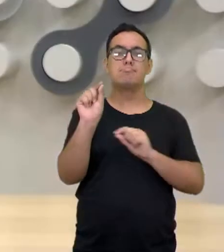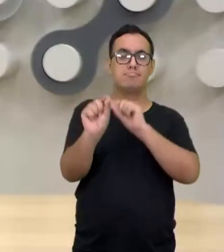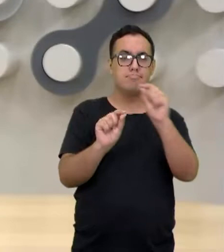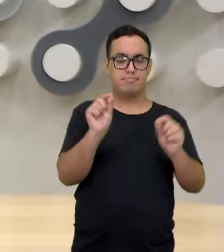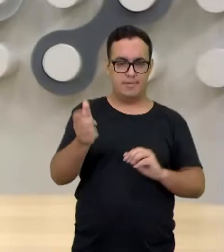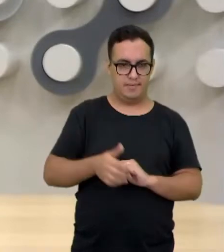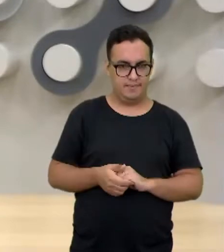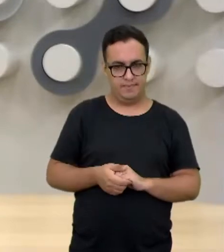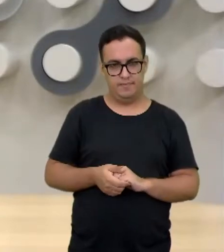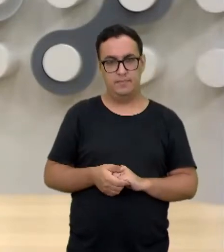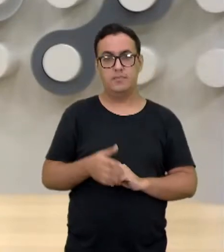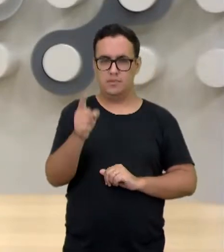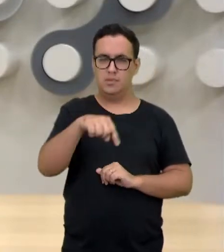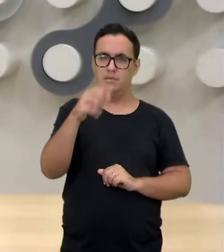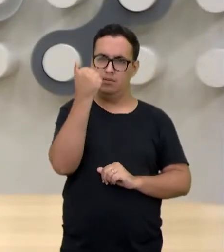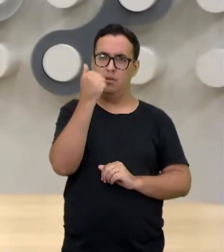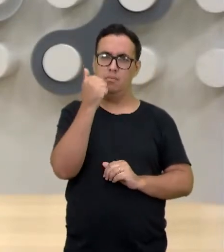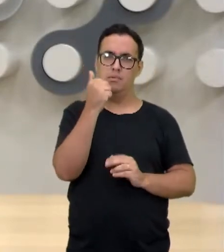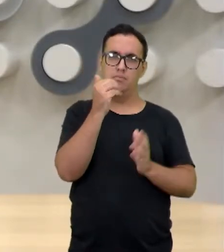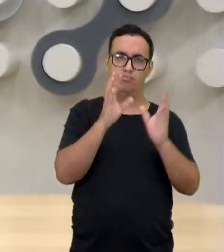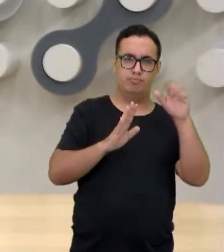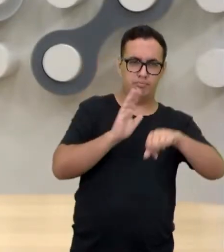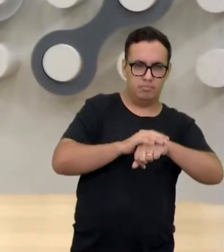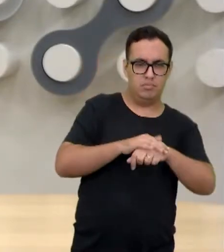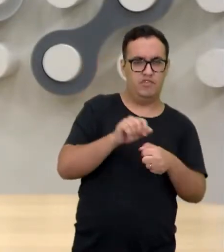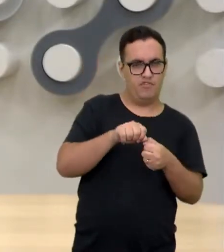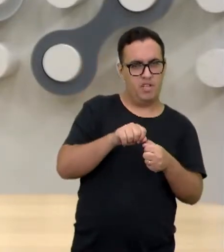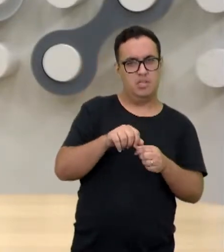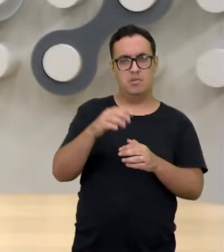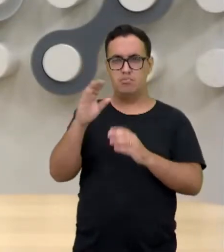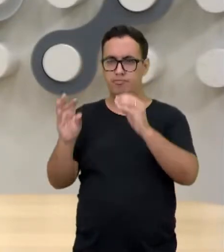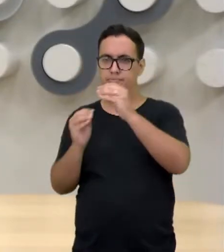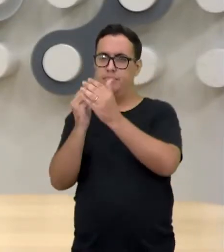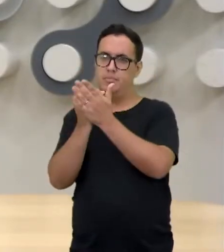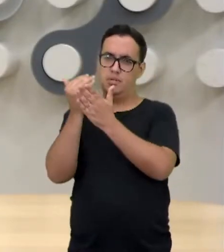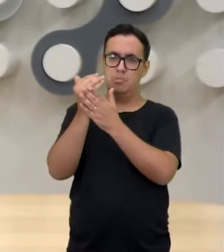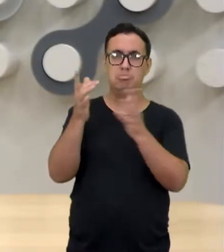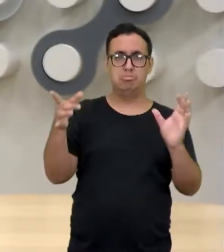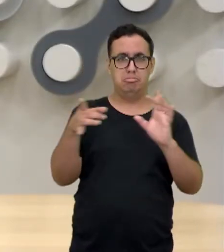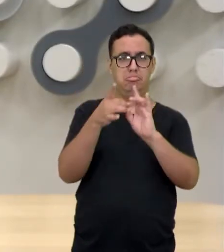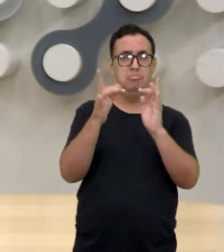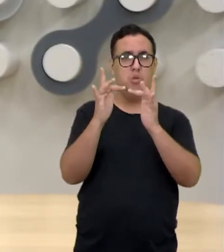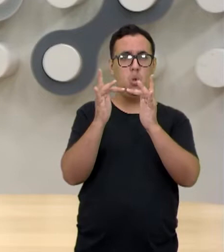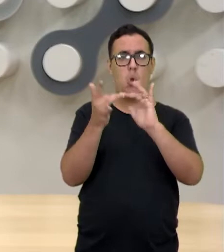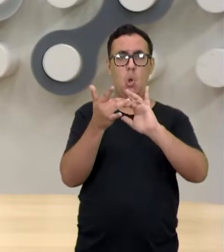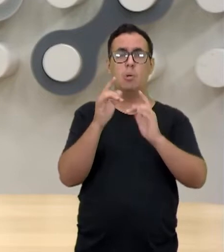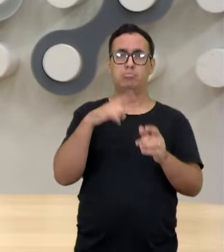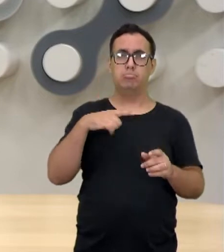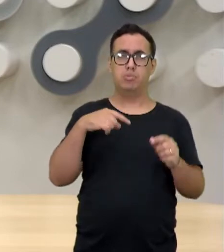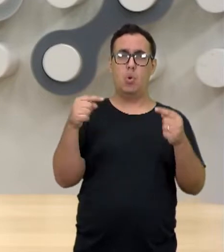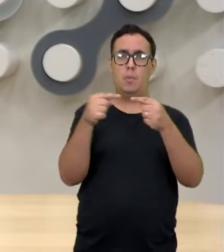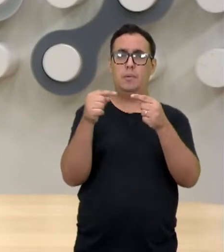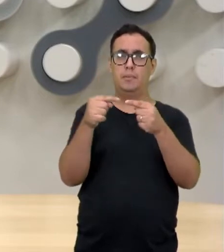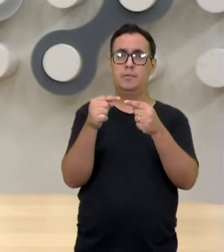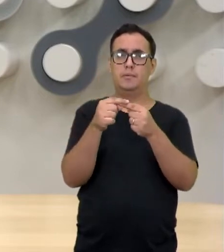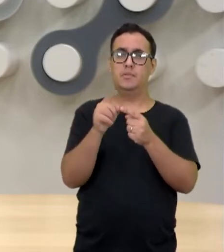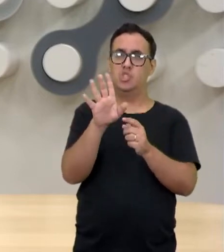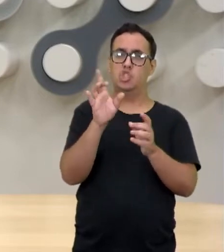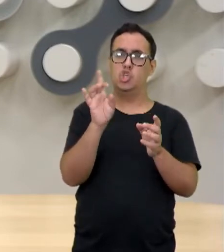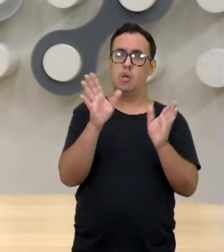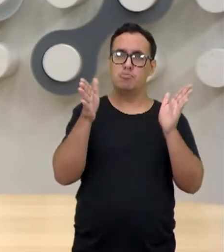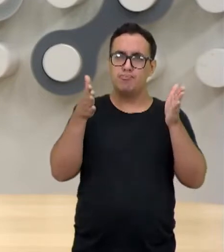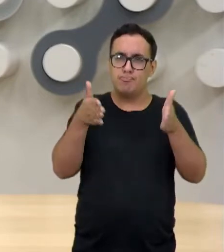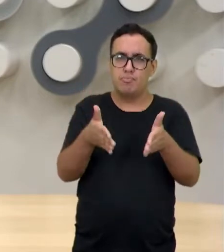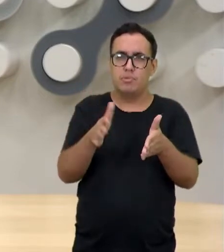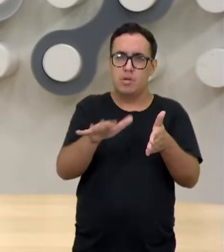saberes operativos e contemplativos se interrelacionam muito e que eles têm entre si não só um vínculo estreito, íntimo, mas